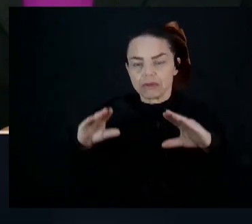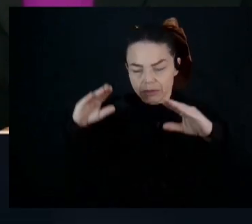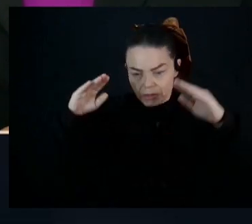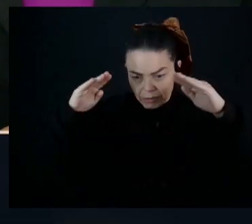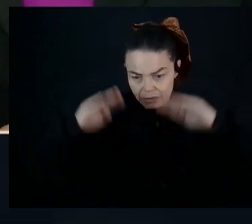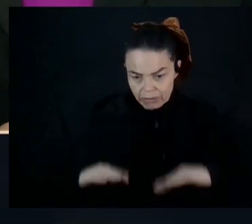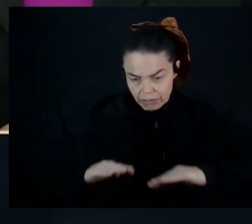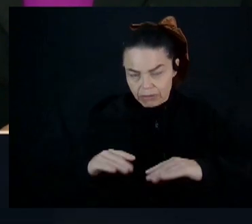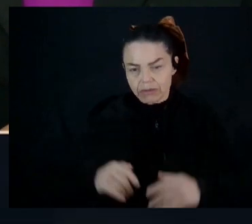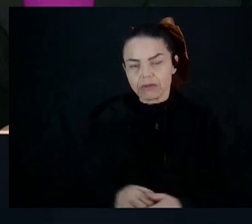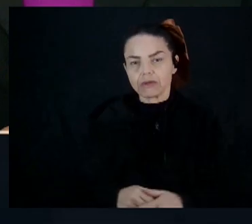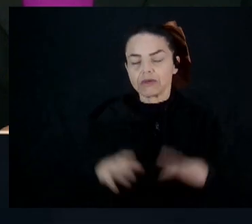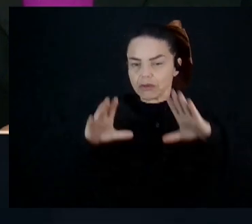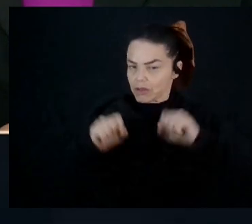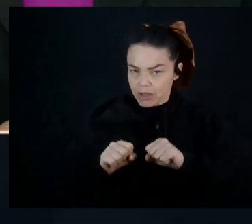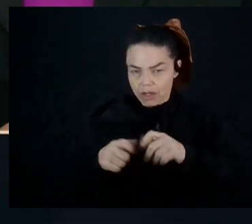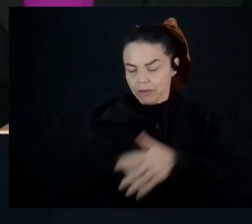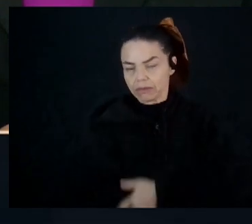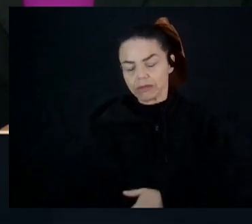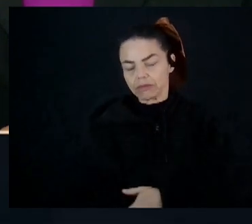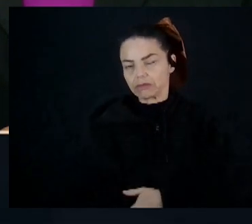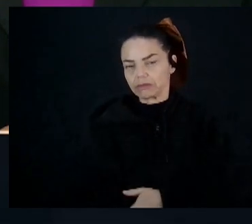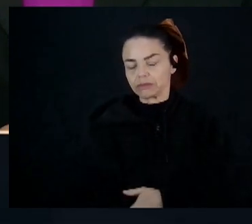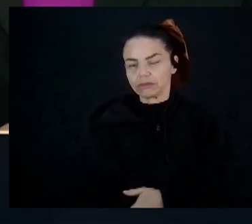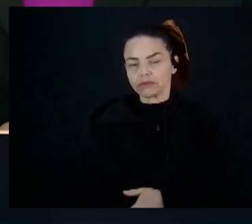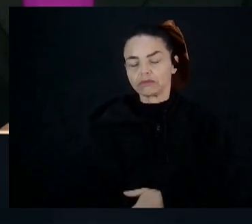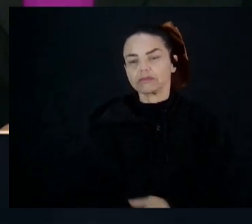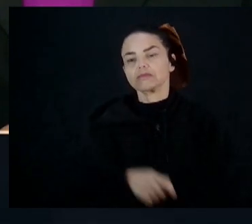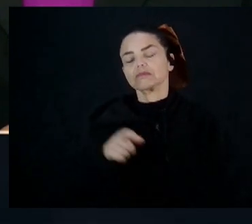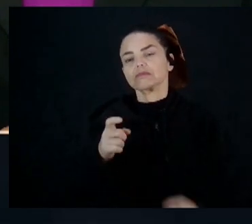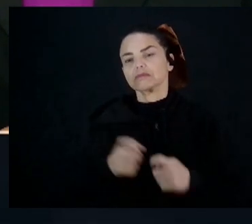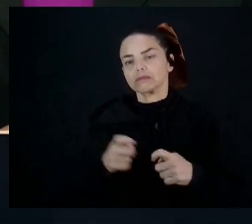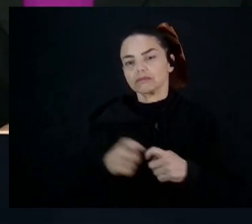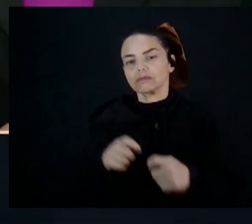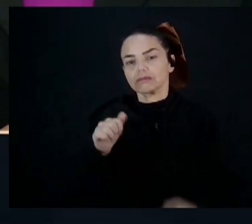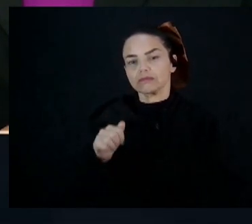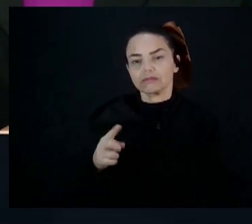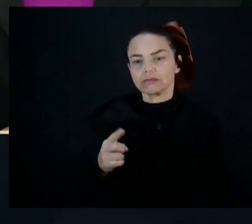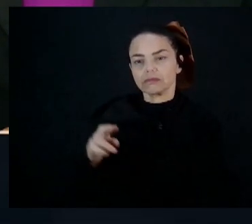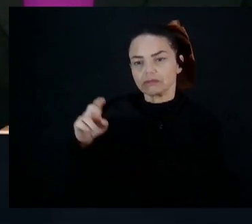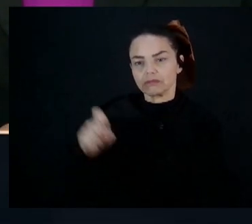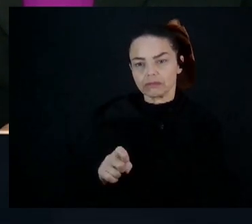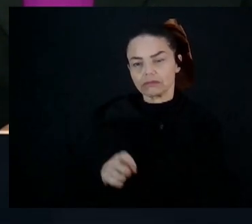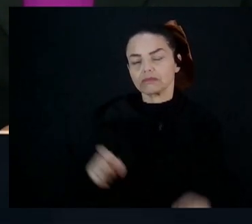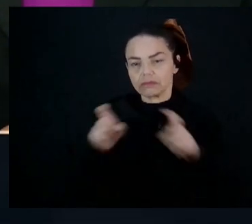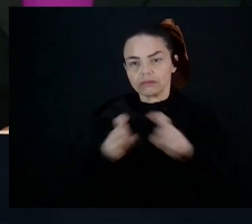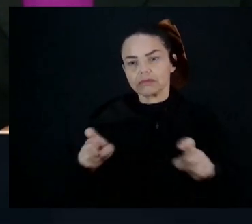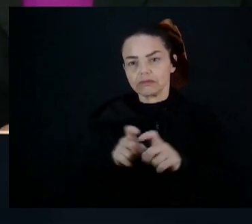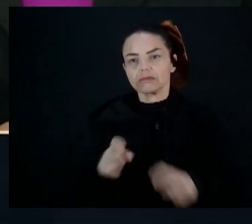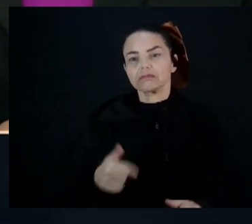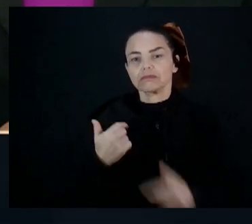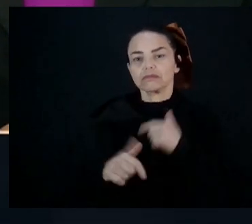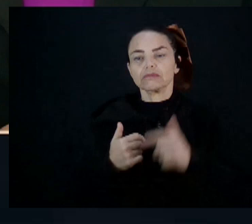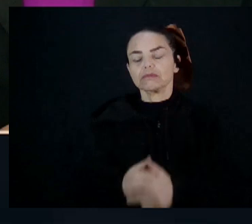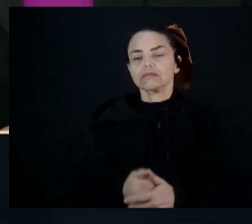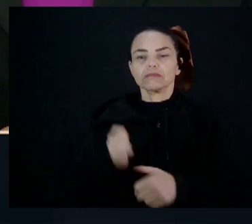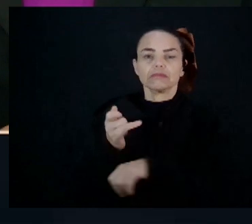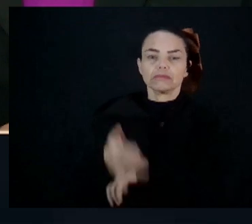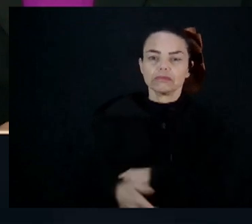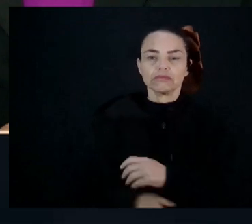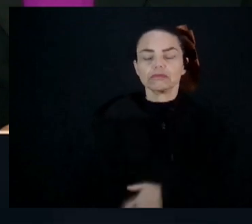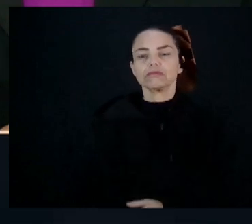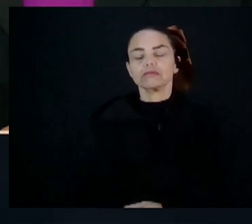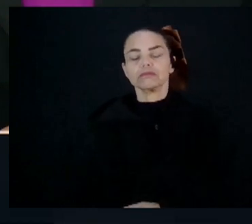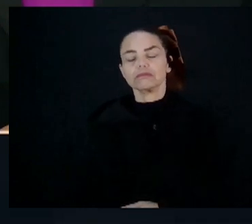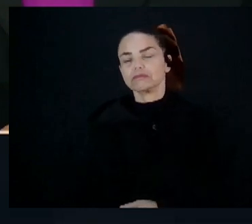em seguida? Doutor, essa pergunta do André Luiz, né? O computador, trabalhar até tarde, às vezes a gente perde um pouquinho a noção do